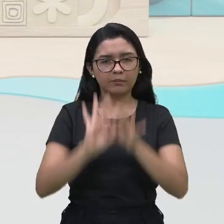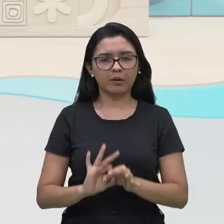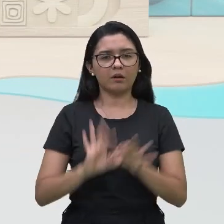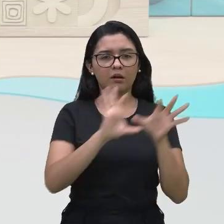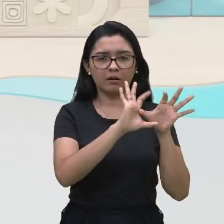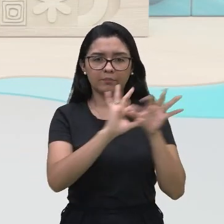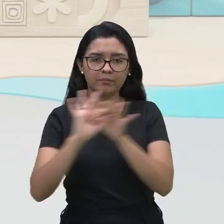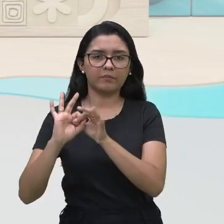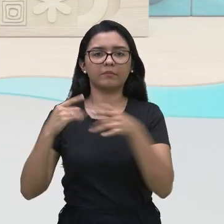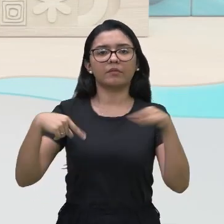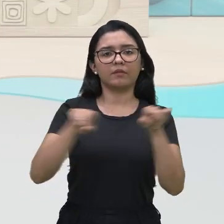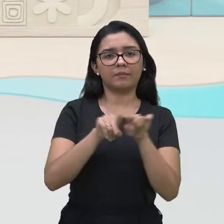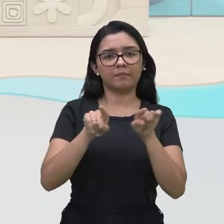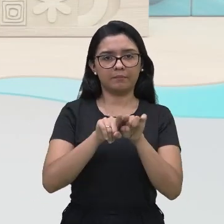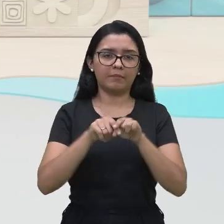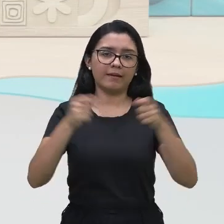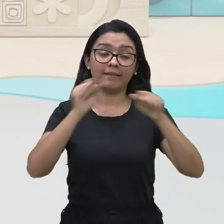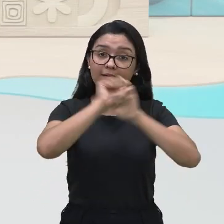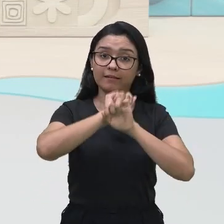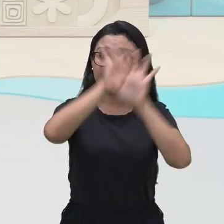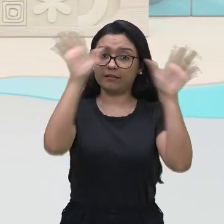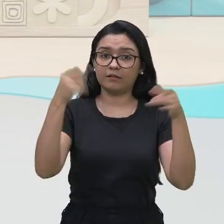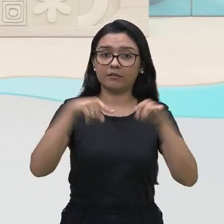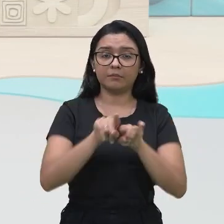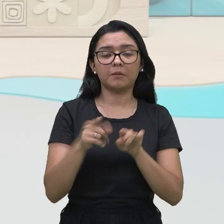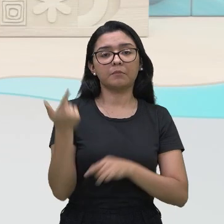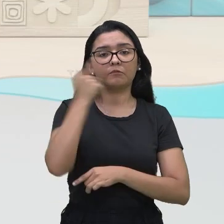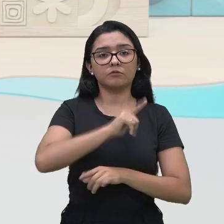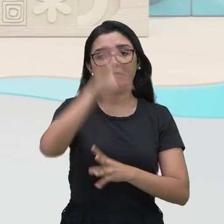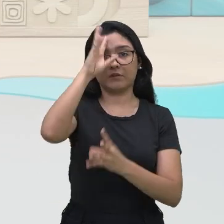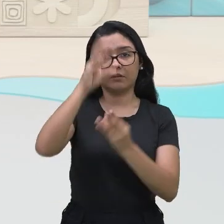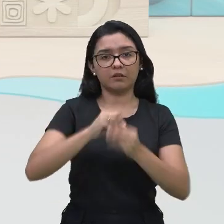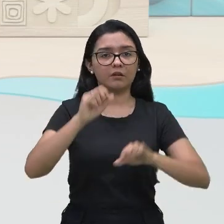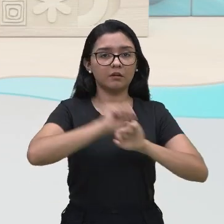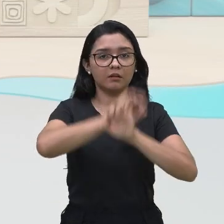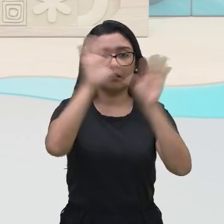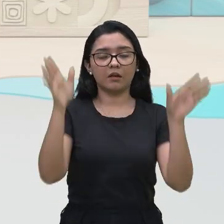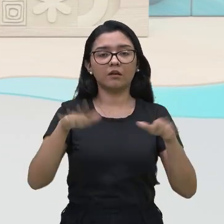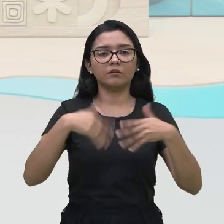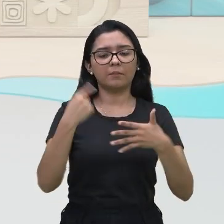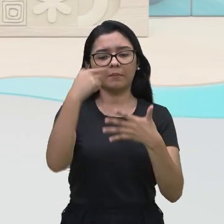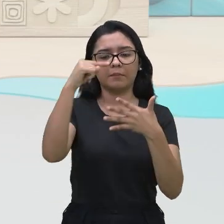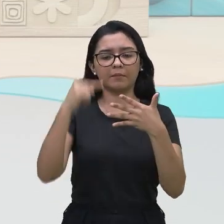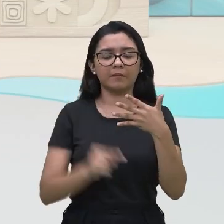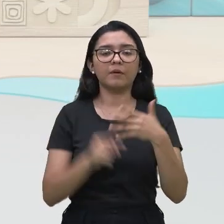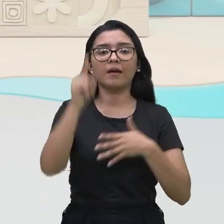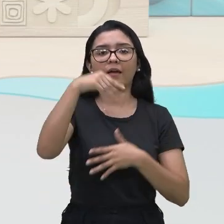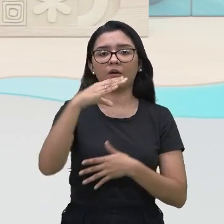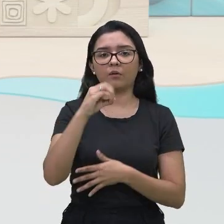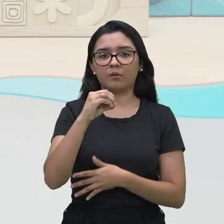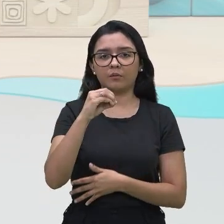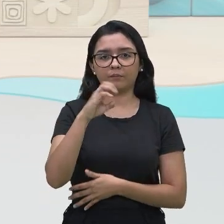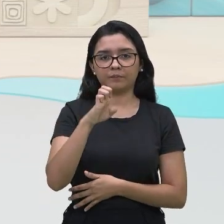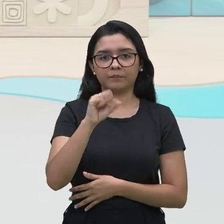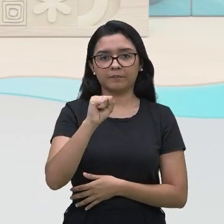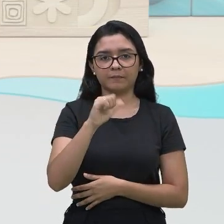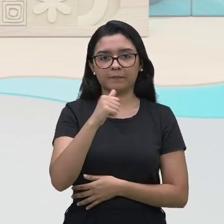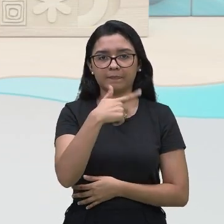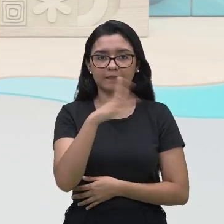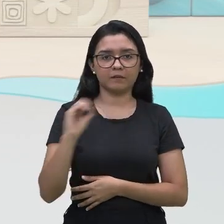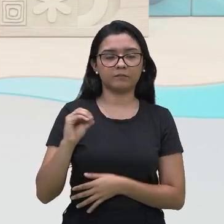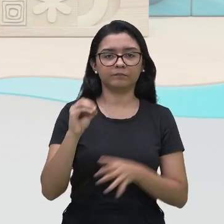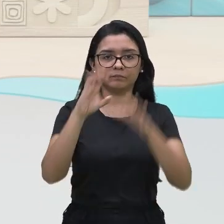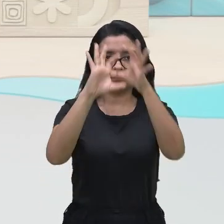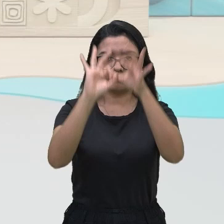harmonioso, eficaz, do ponto de vista comunicativo. Esse conjunto de elementos tem coesão, ligação, por